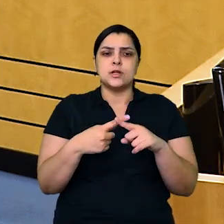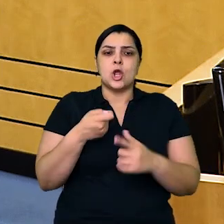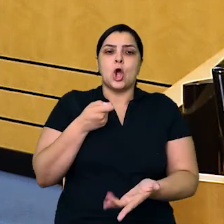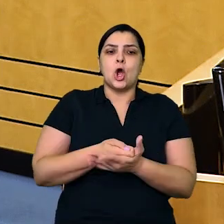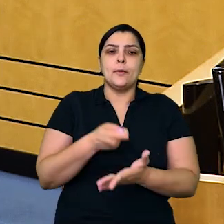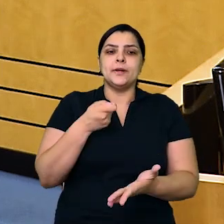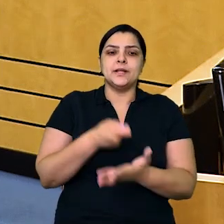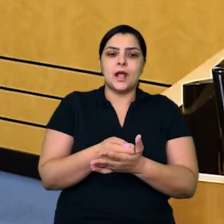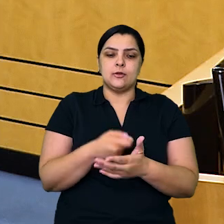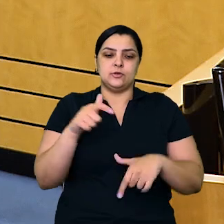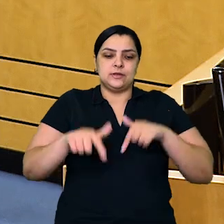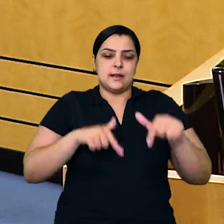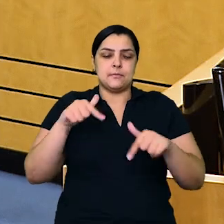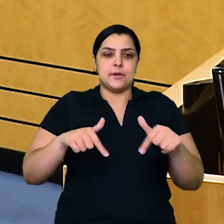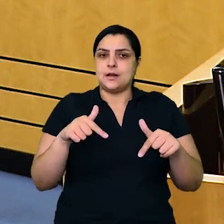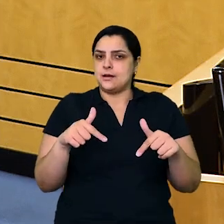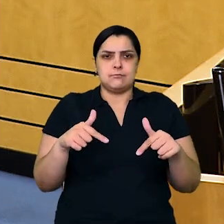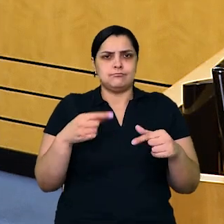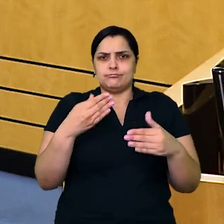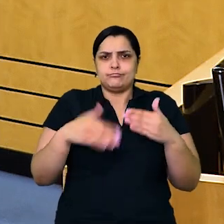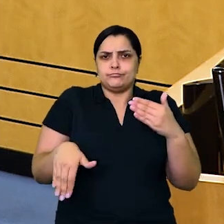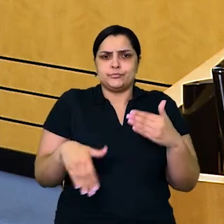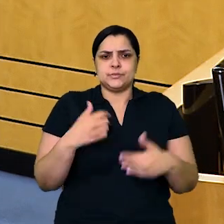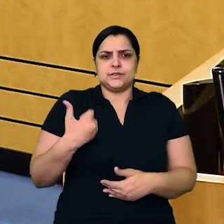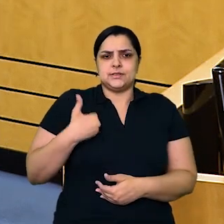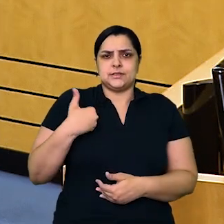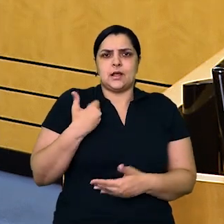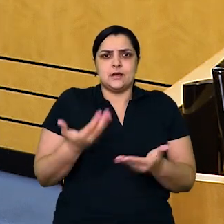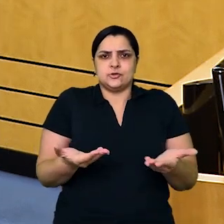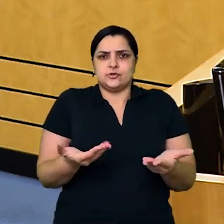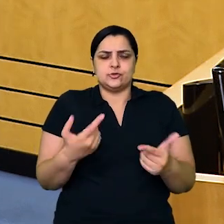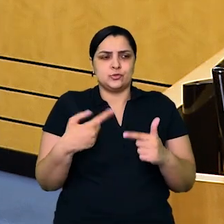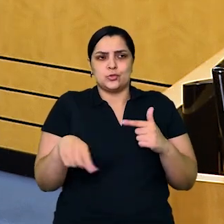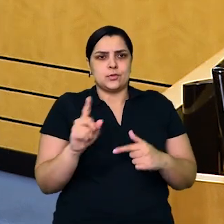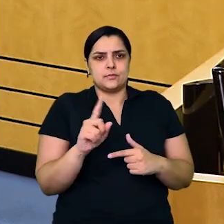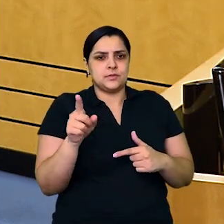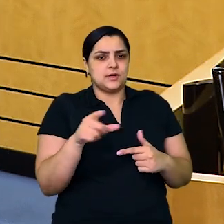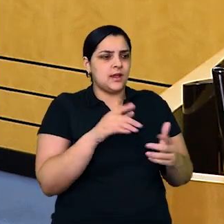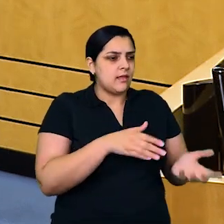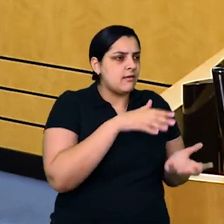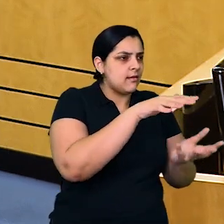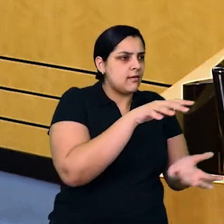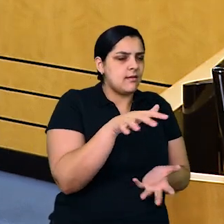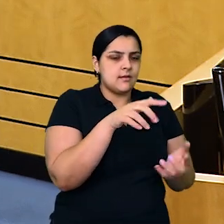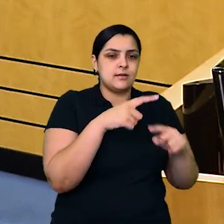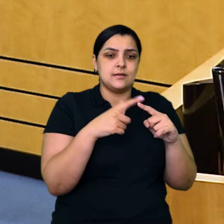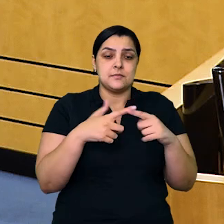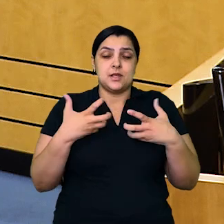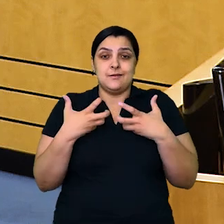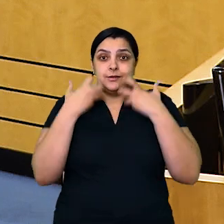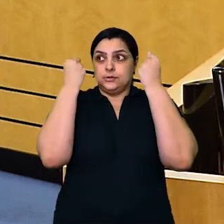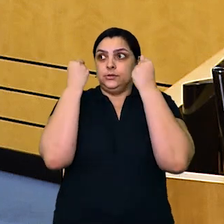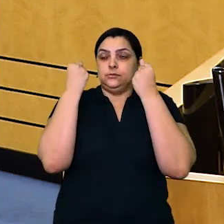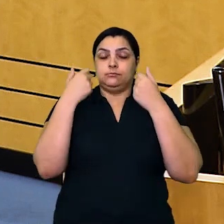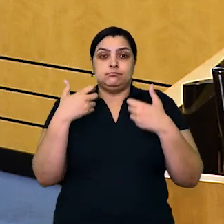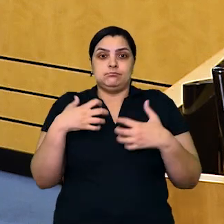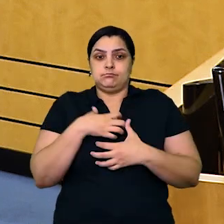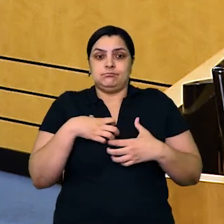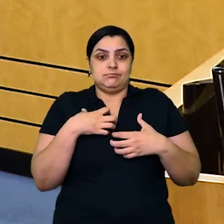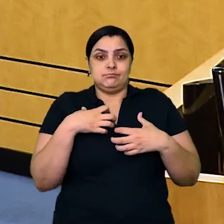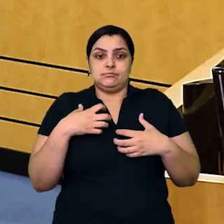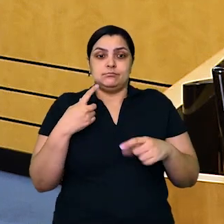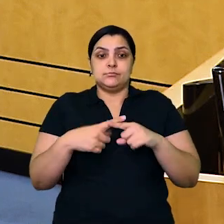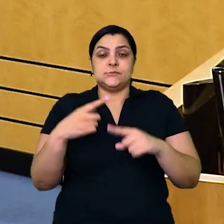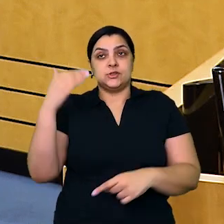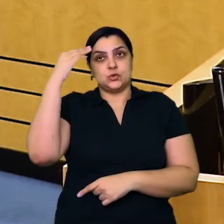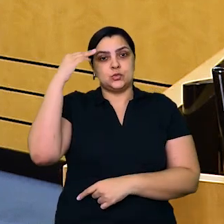obrigado a desempenhar atividades incompatíveis com a idade dele. Além disso, o constrangimento que sofreu teria sido causado